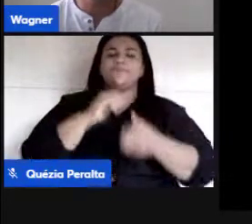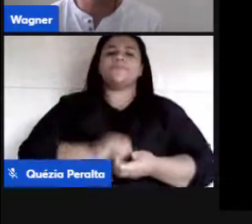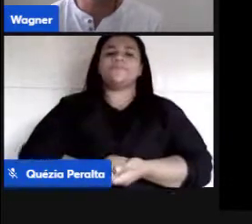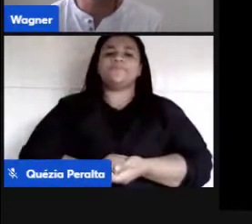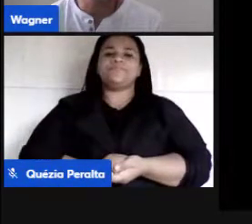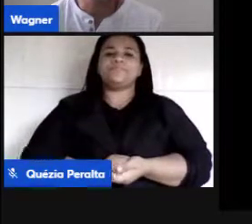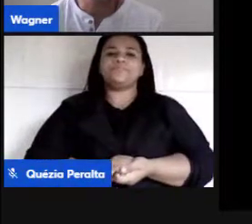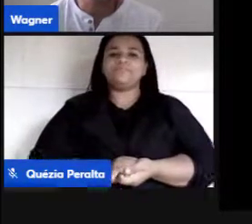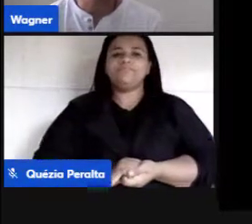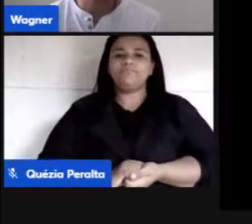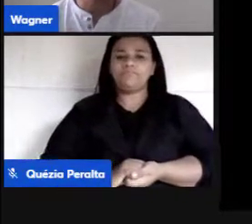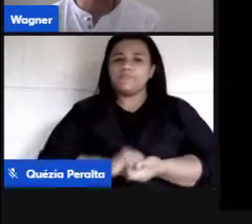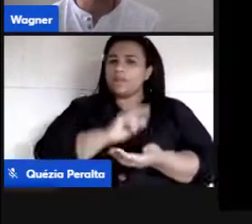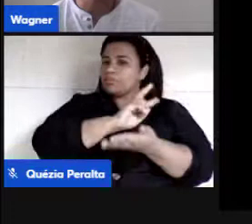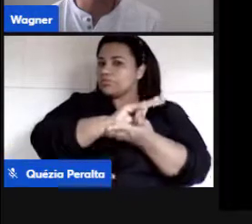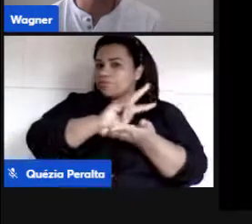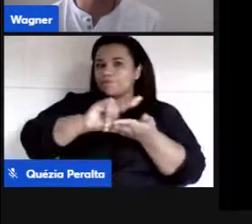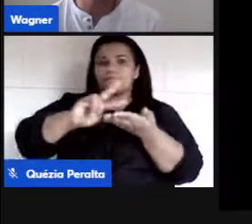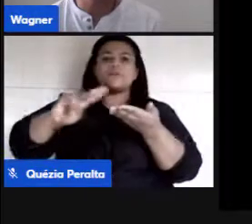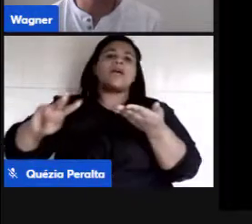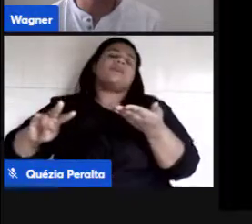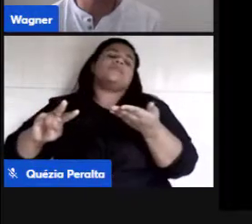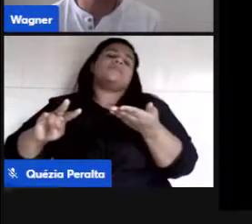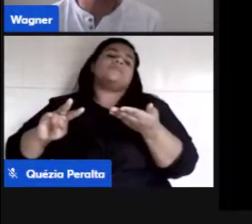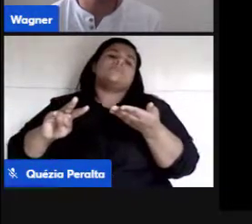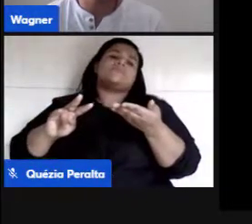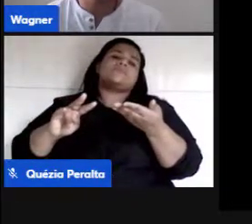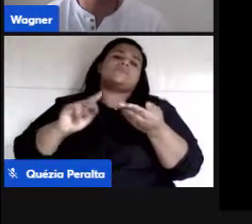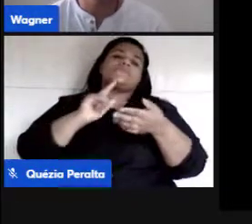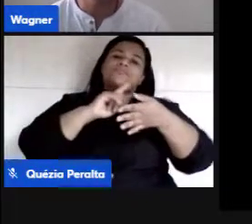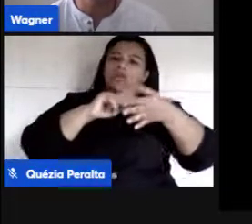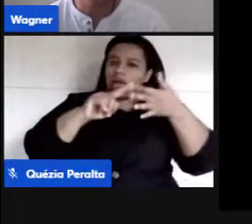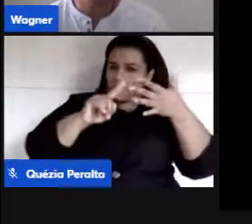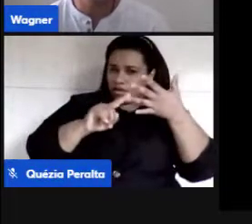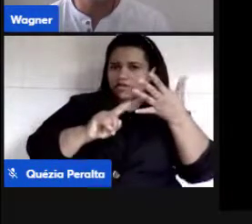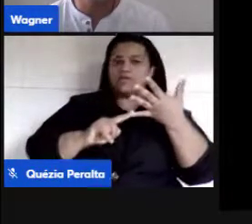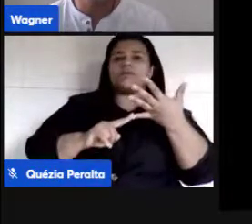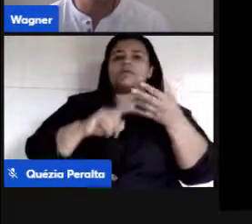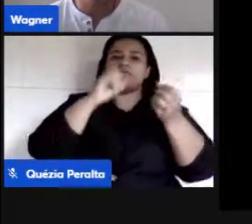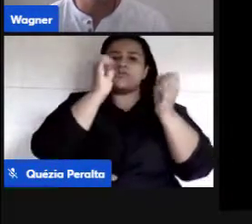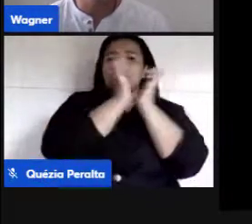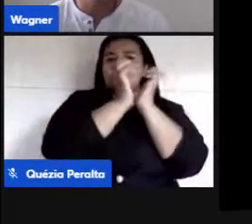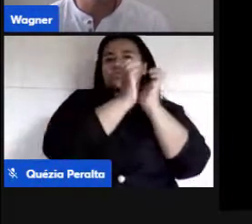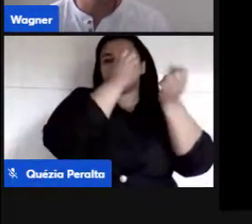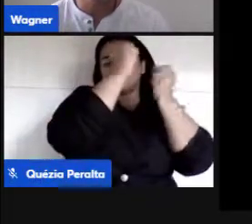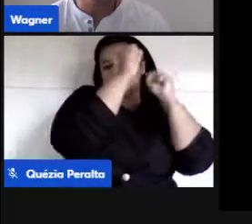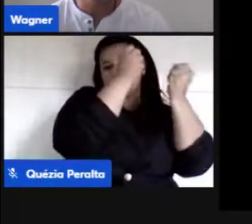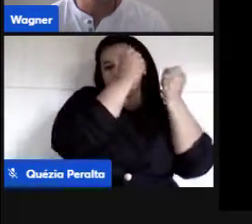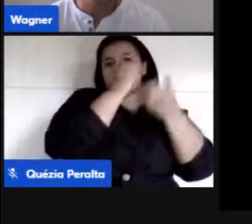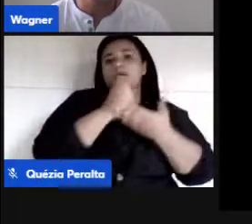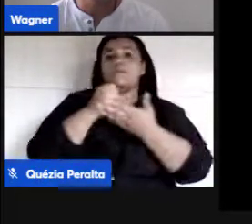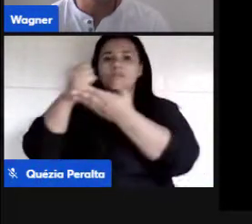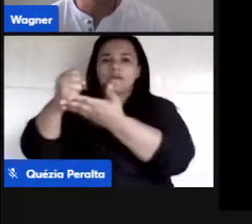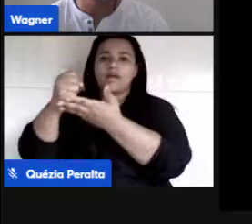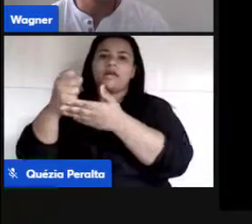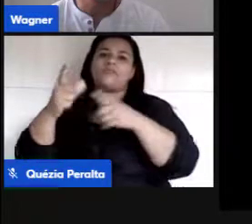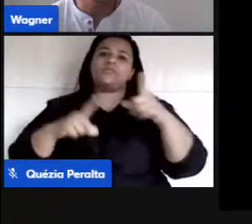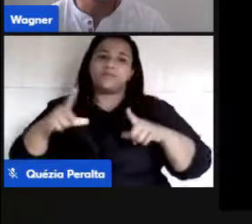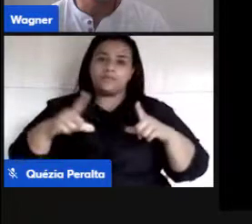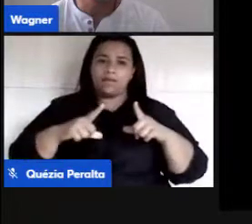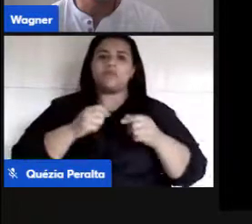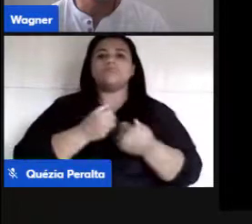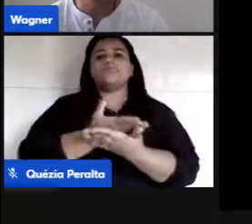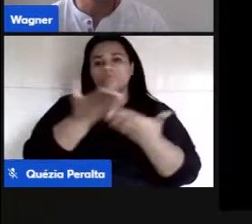quer dizer, nós estamos tentando, quanto equipe de educação física, contribuir com o trabalho de vocês, tá